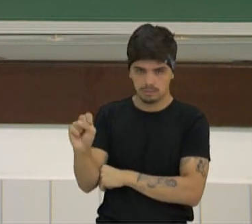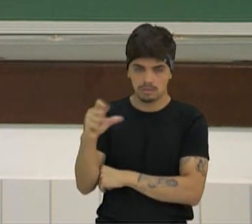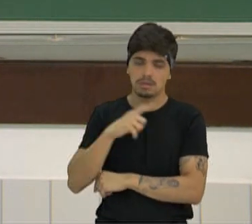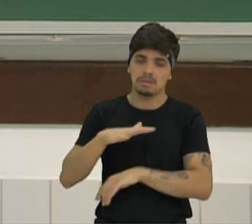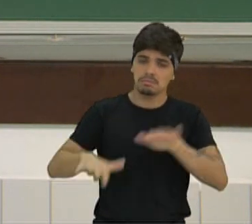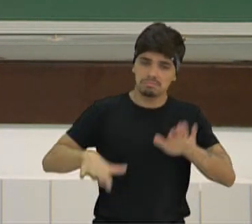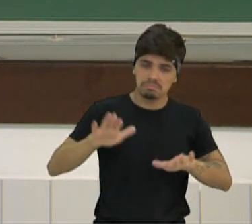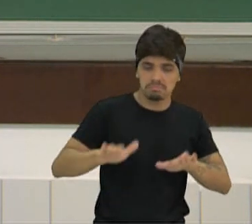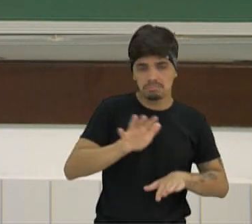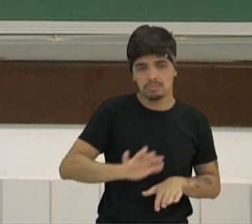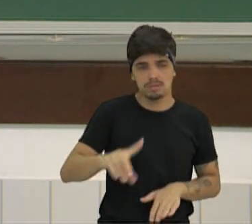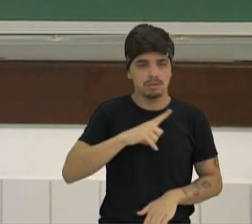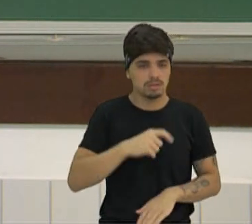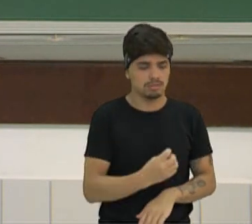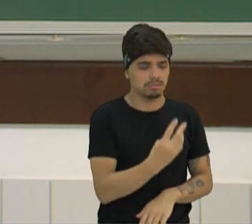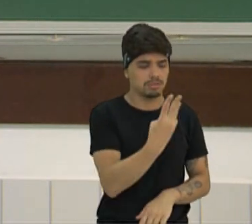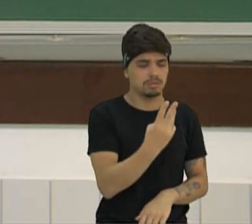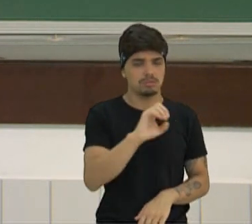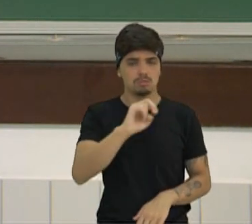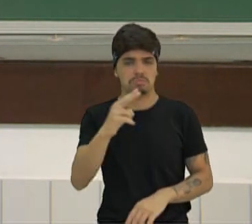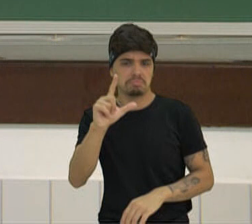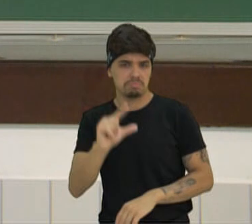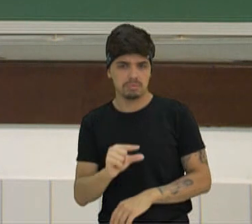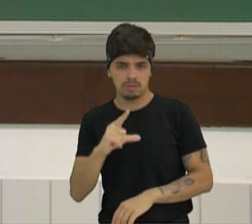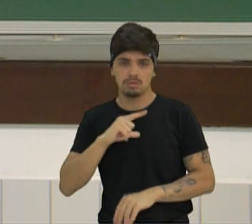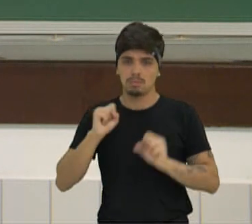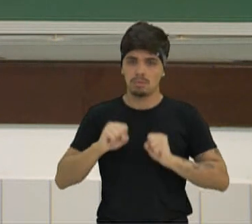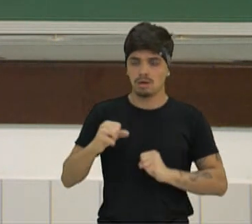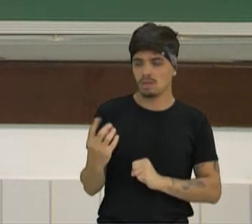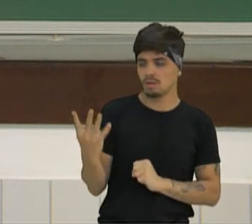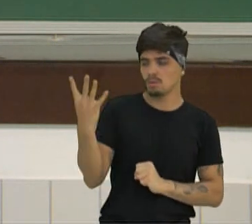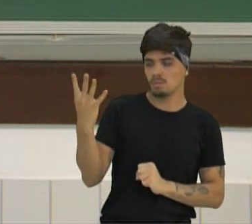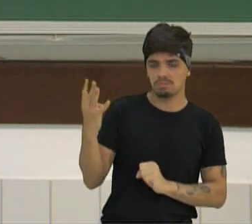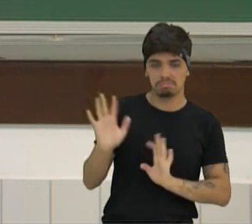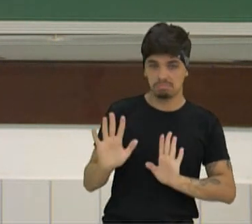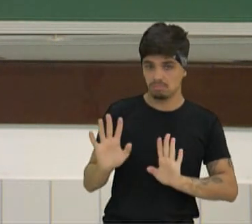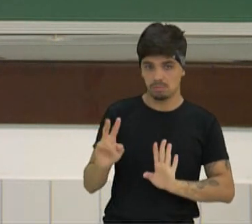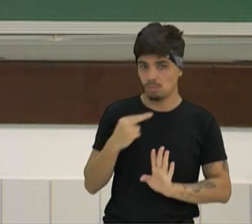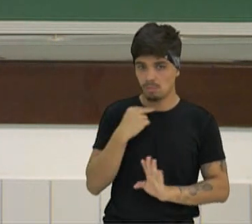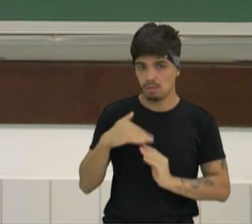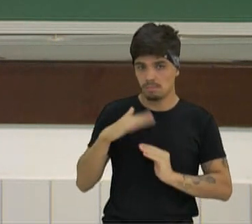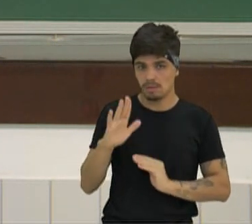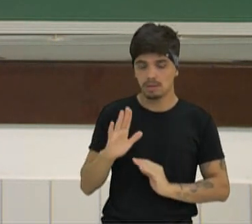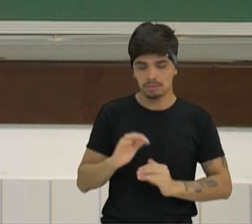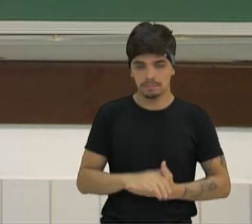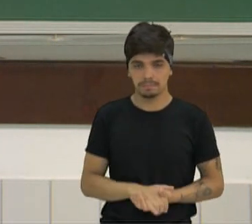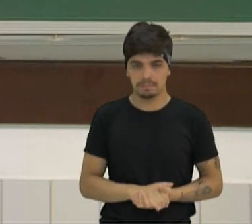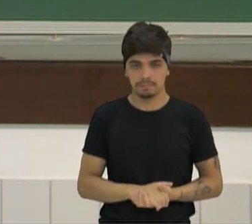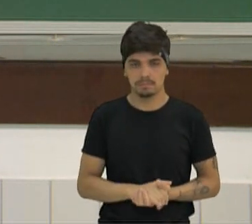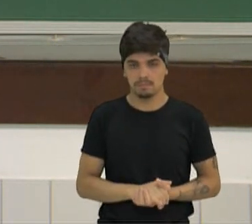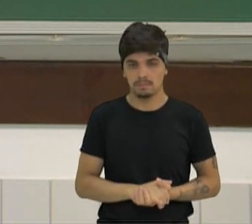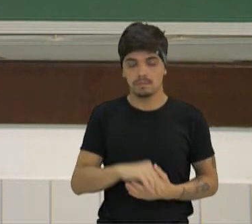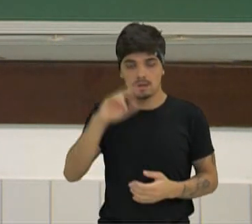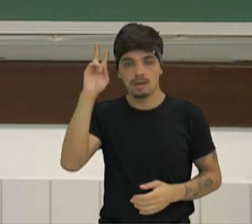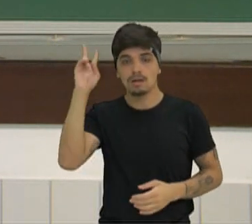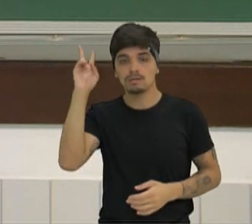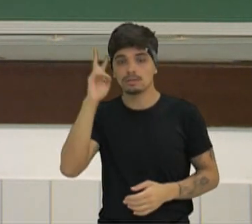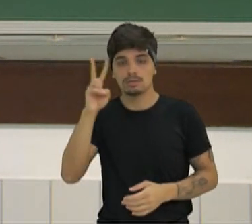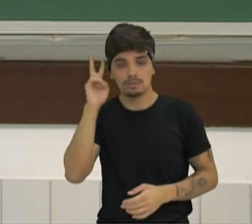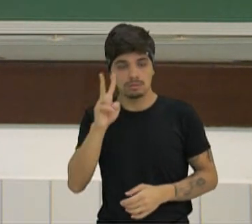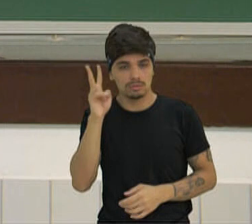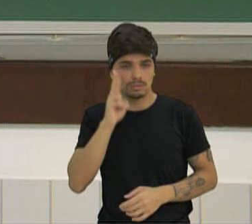aí três ou menos pode vir a ter quatro mas não mais que isso quadrinhos a história